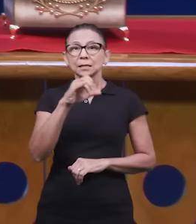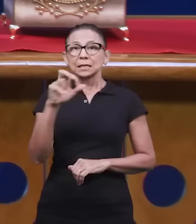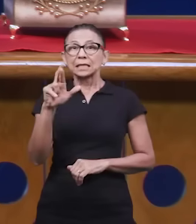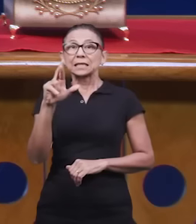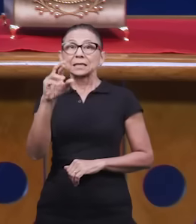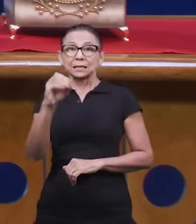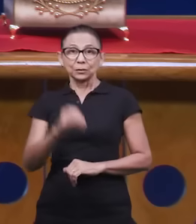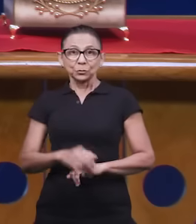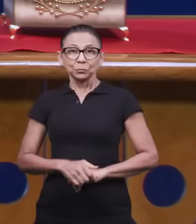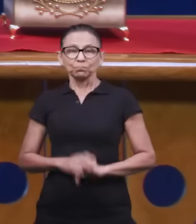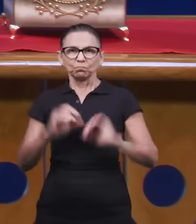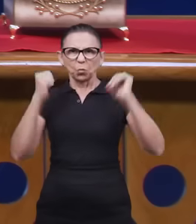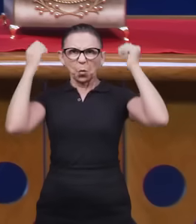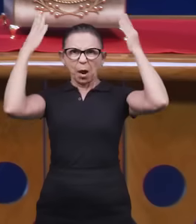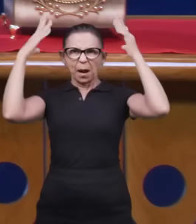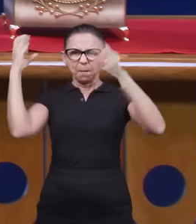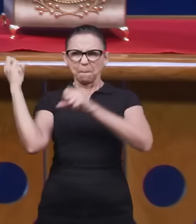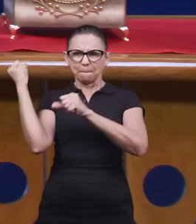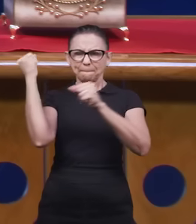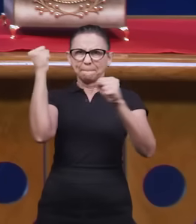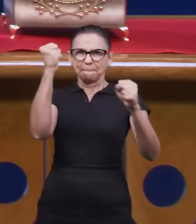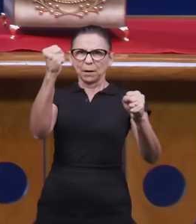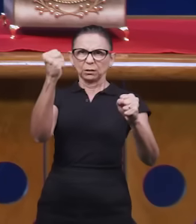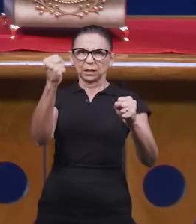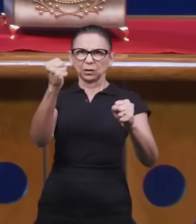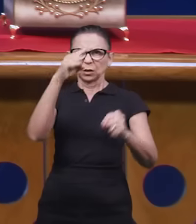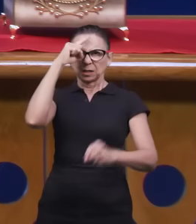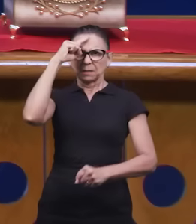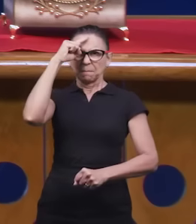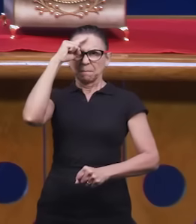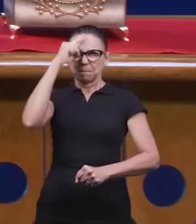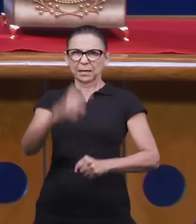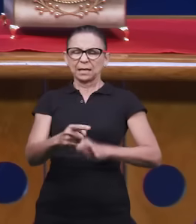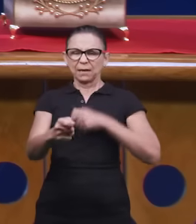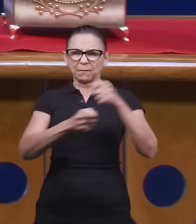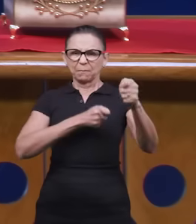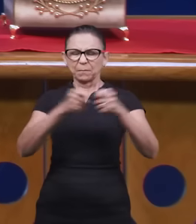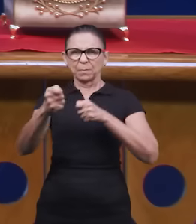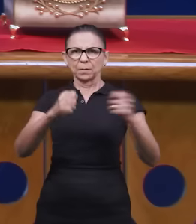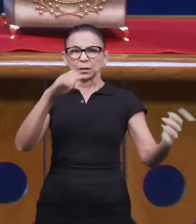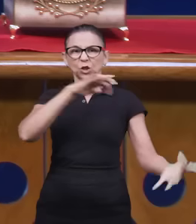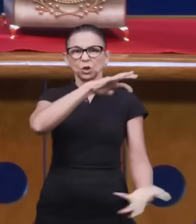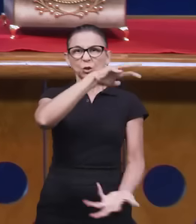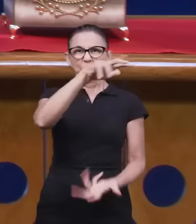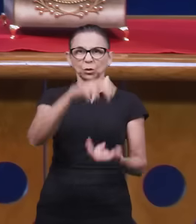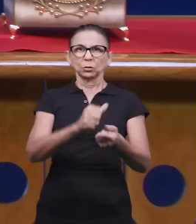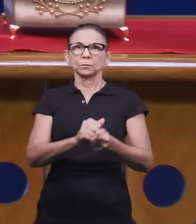esta autoridade, a maior autoridade, para tirar Israel do cativeiro.